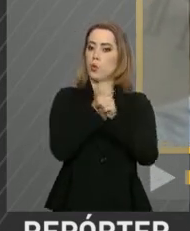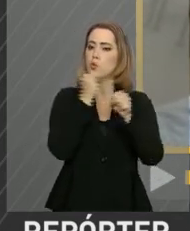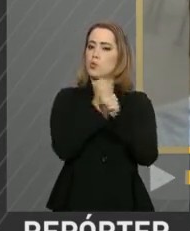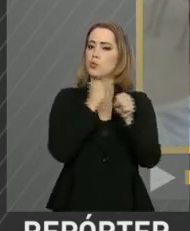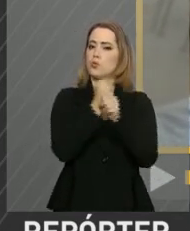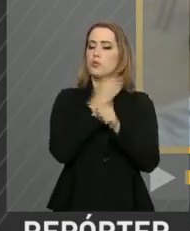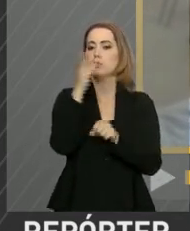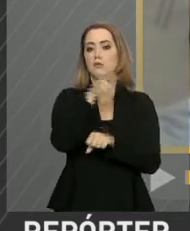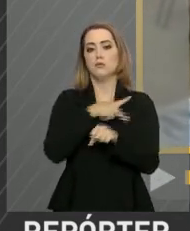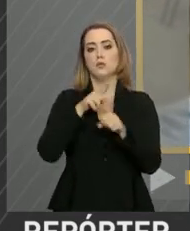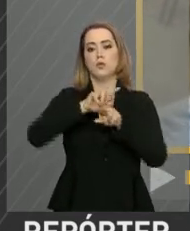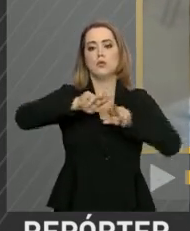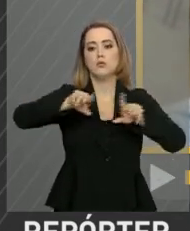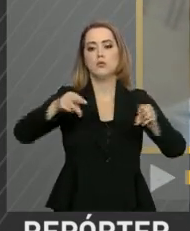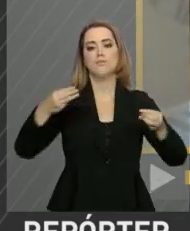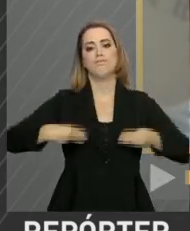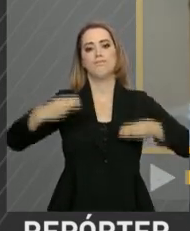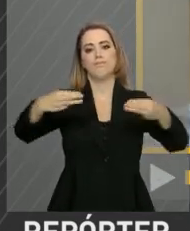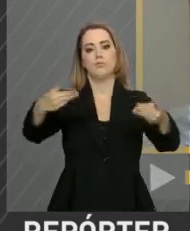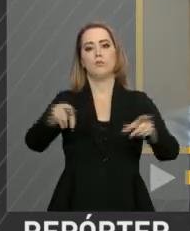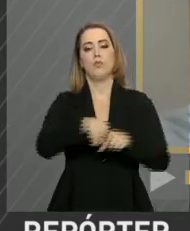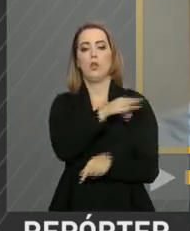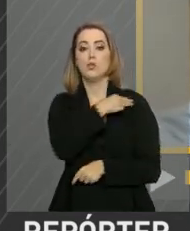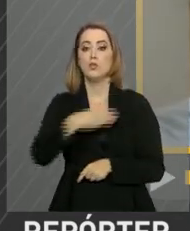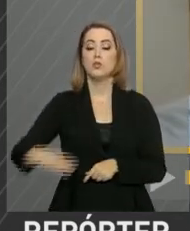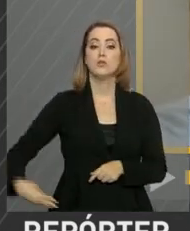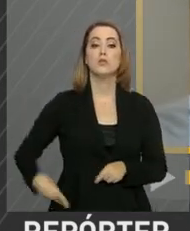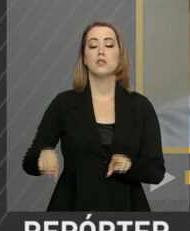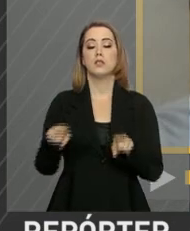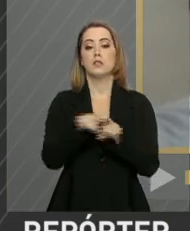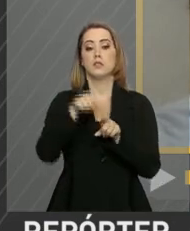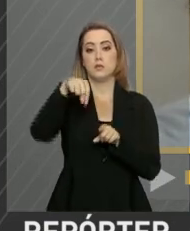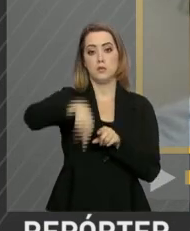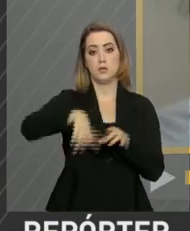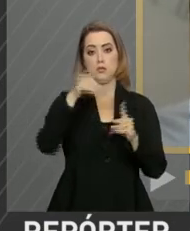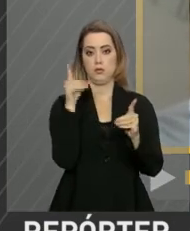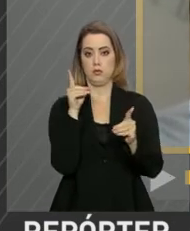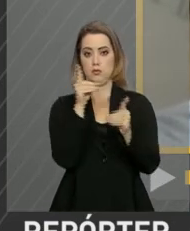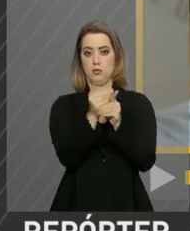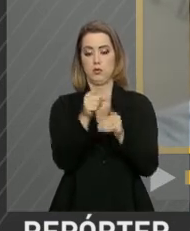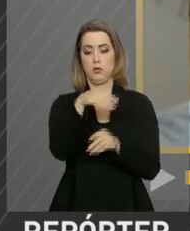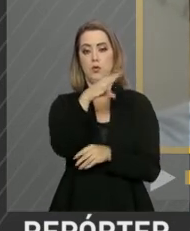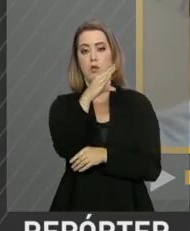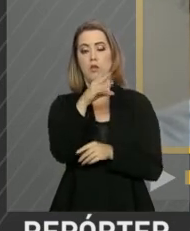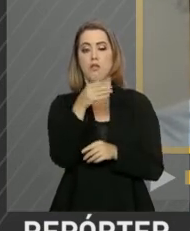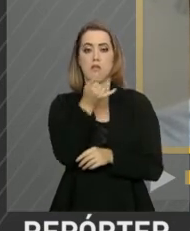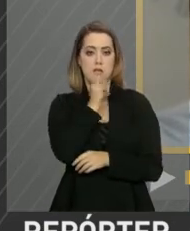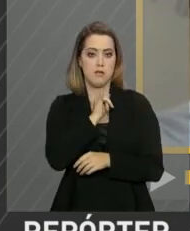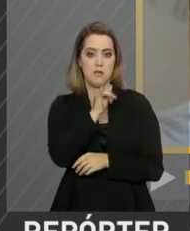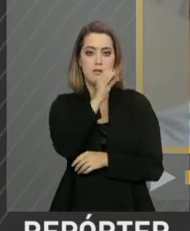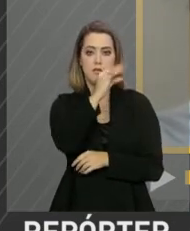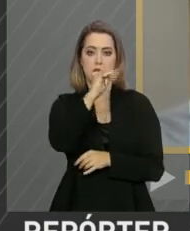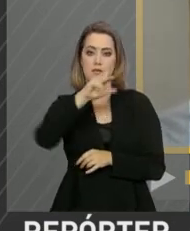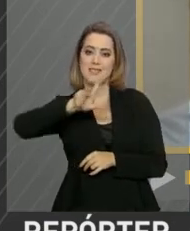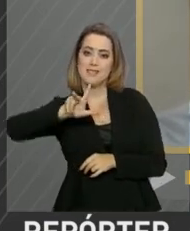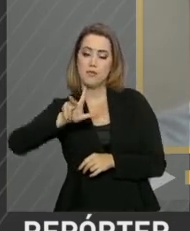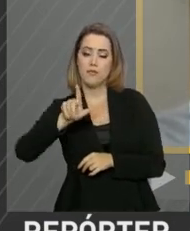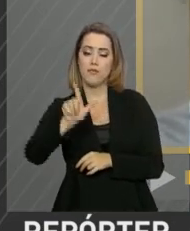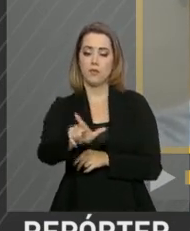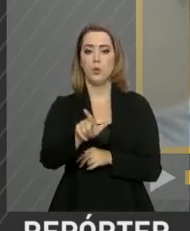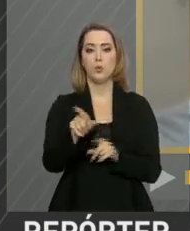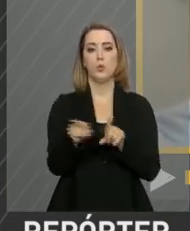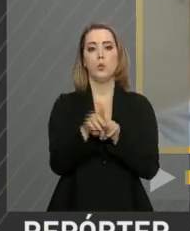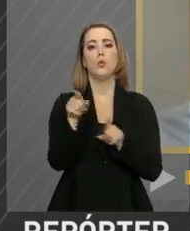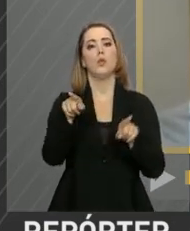vários ministros participam do evento como ministro chefe da casa civil eliseu padilha que participou da abertura já o ministro do